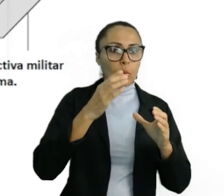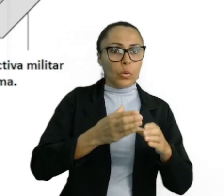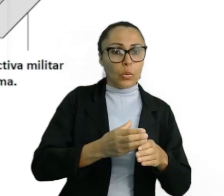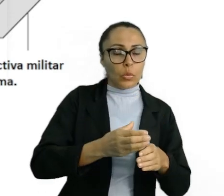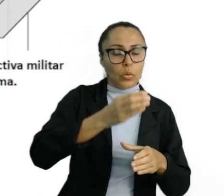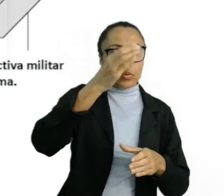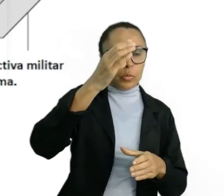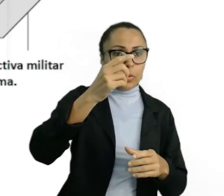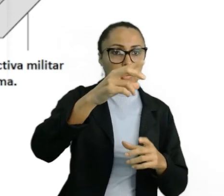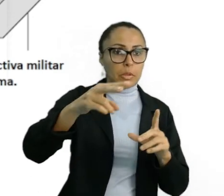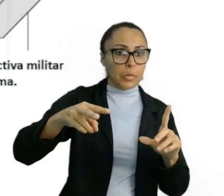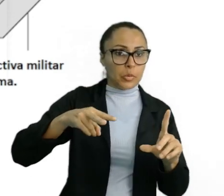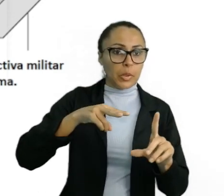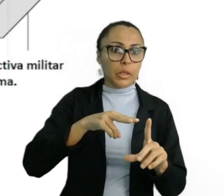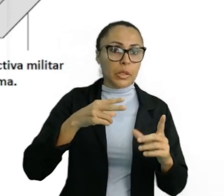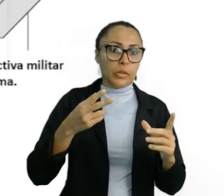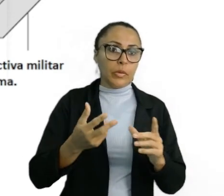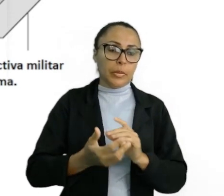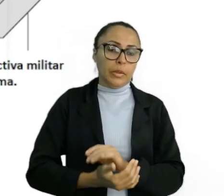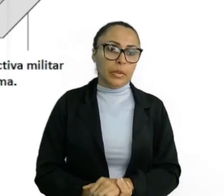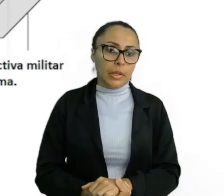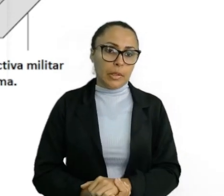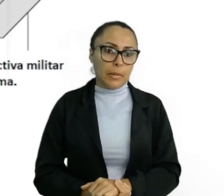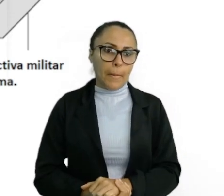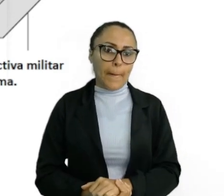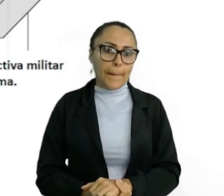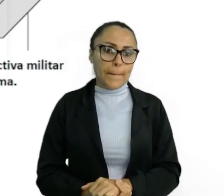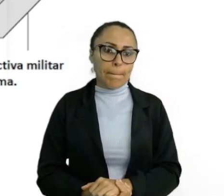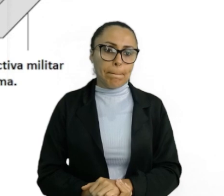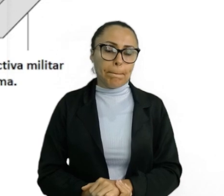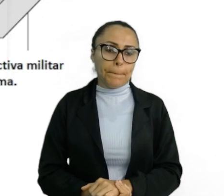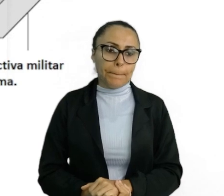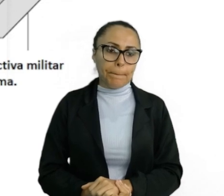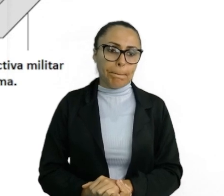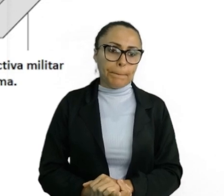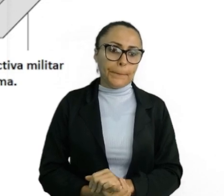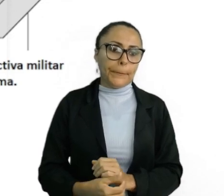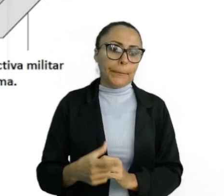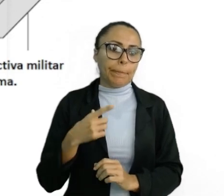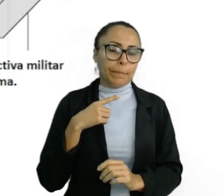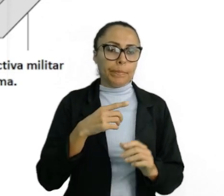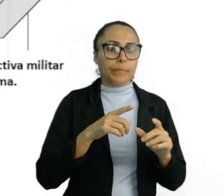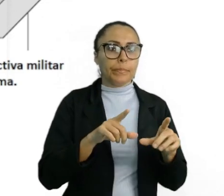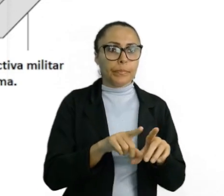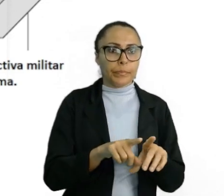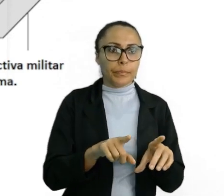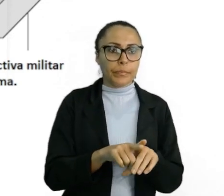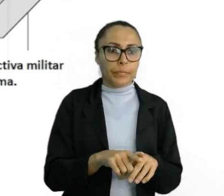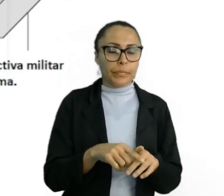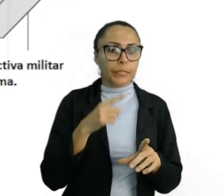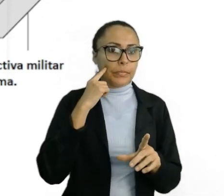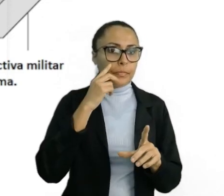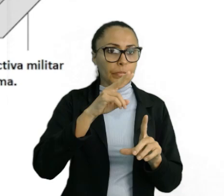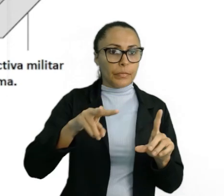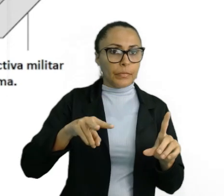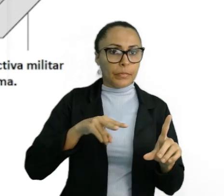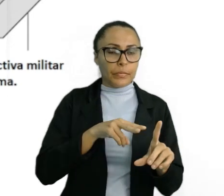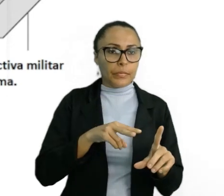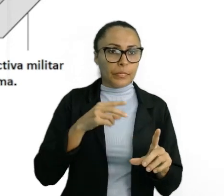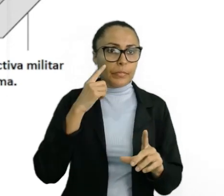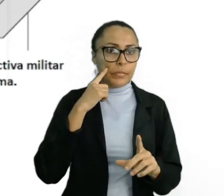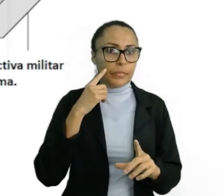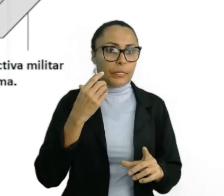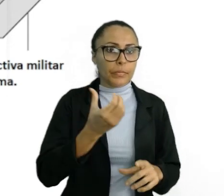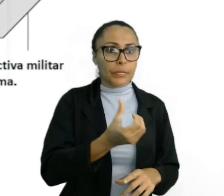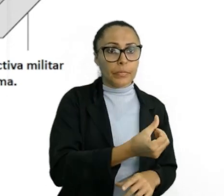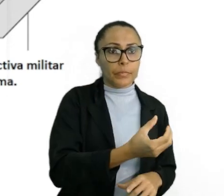da perspectiva militar, e a gente tem as angulações dessa perspectiva, né, de 60 e 30,